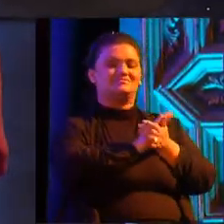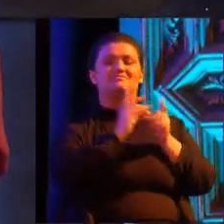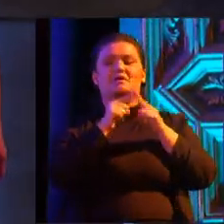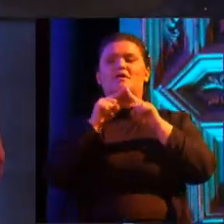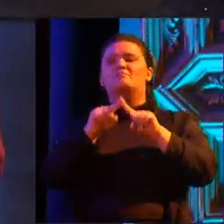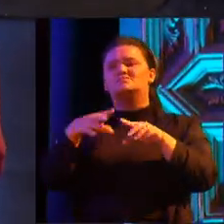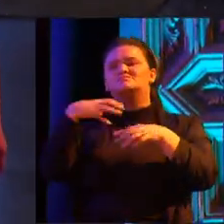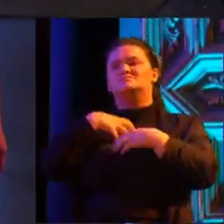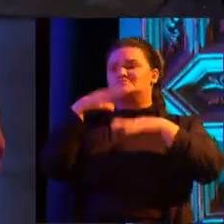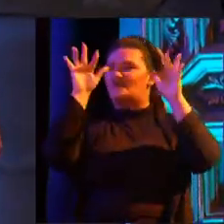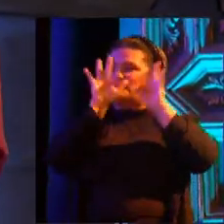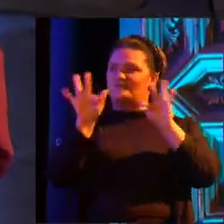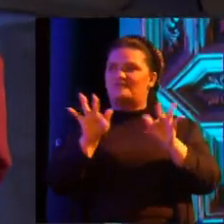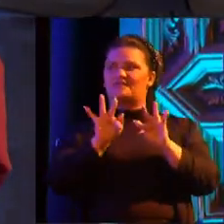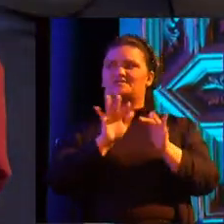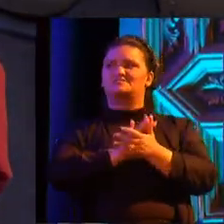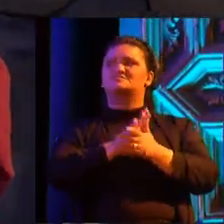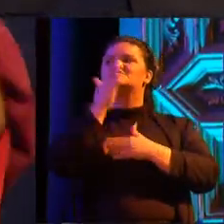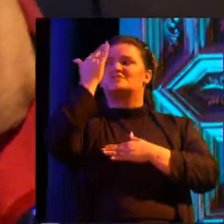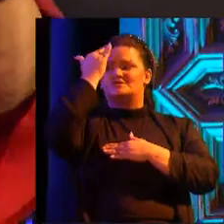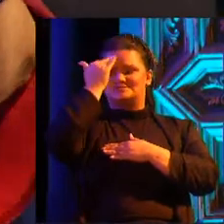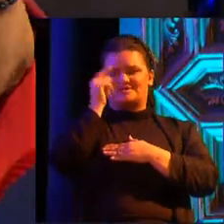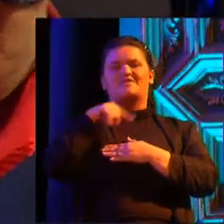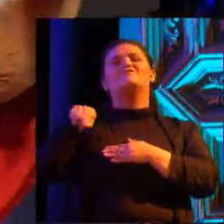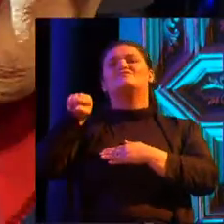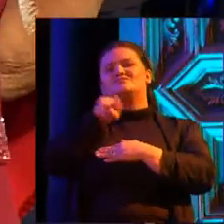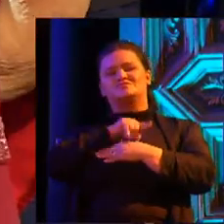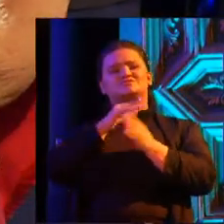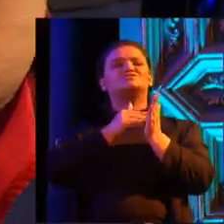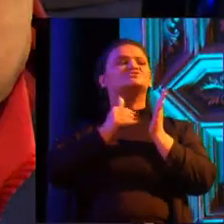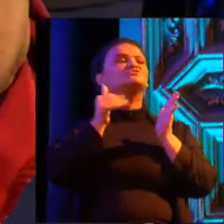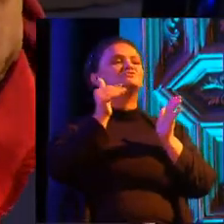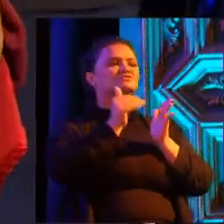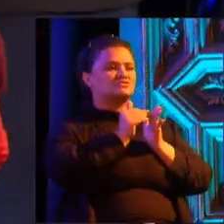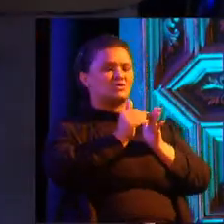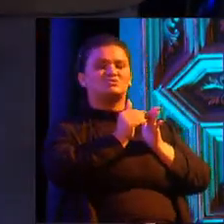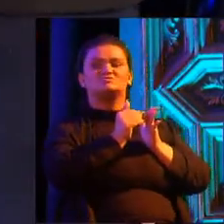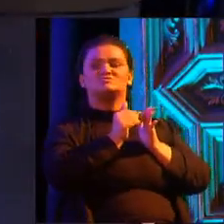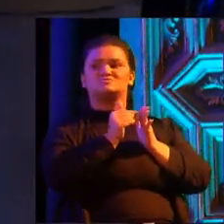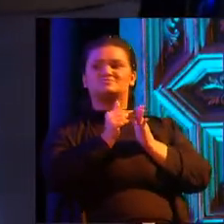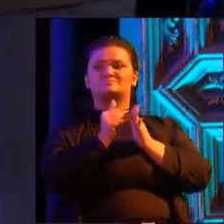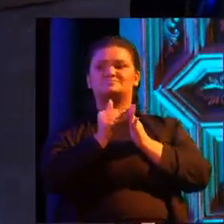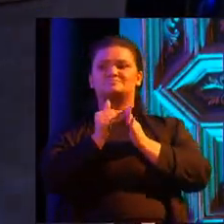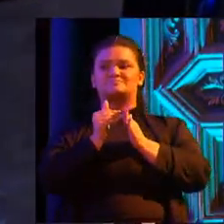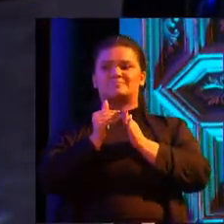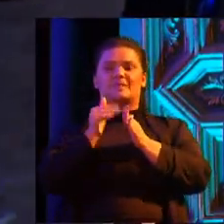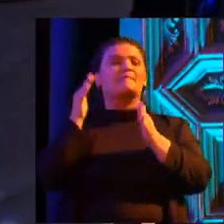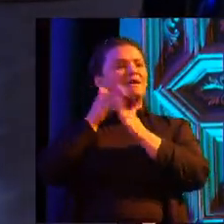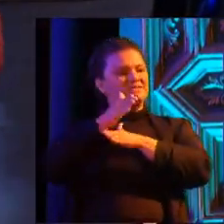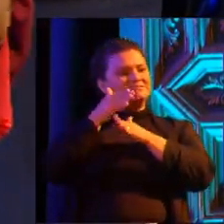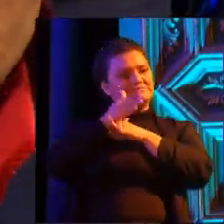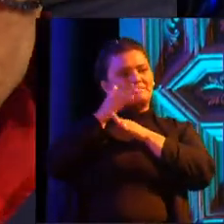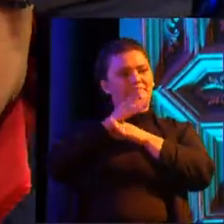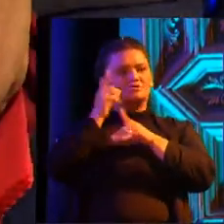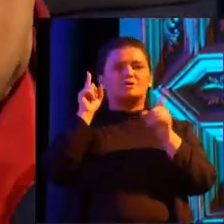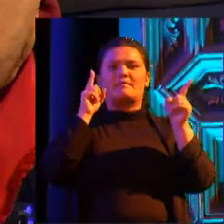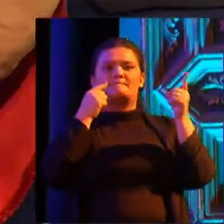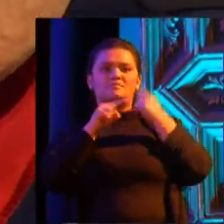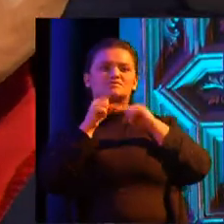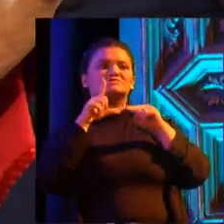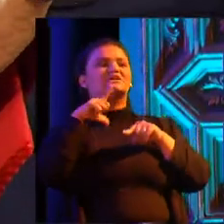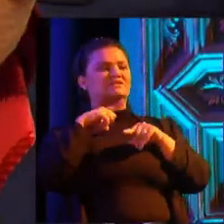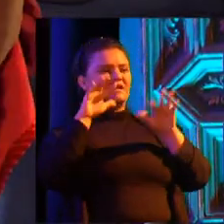muito feliz e sei que vocês também, todos, ou os que não pertencem à música, têm